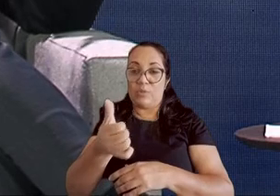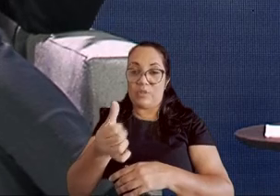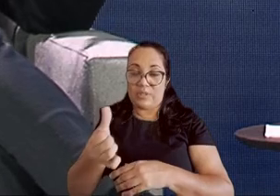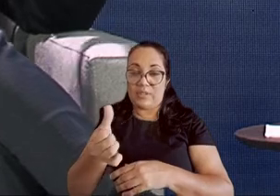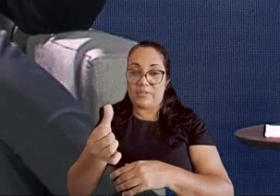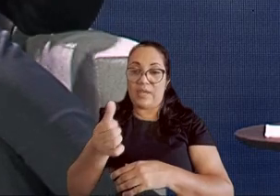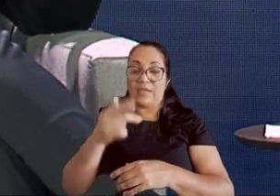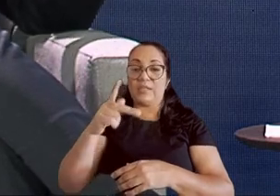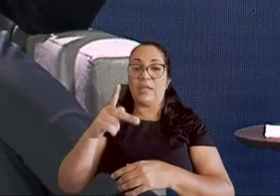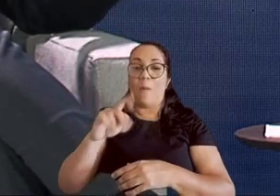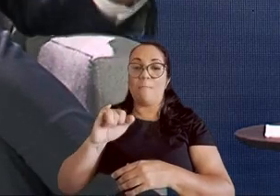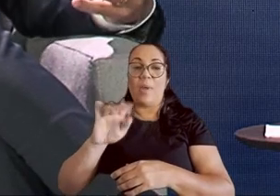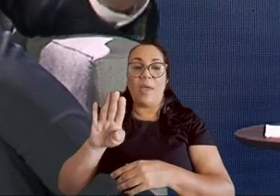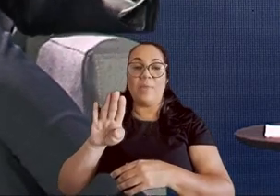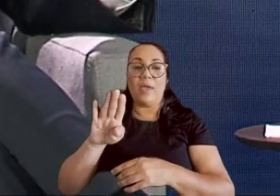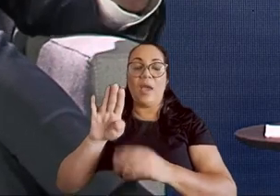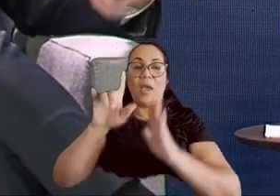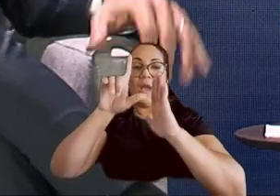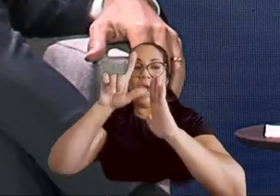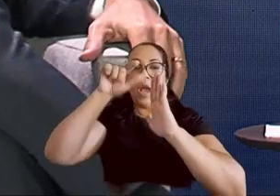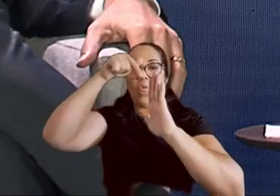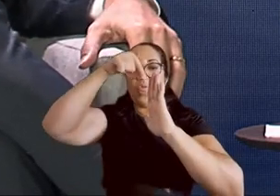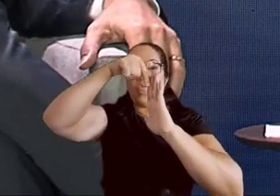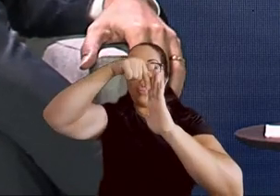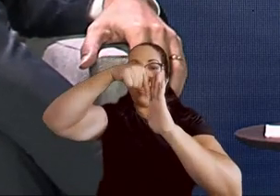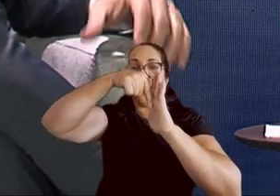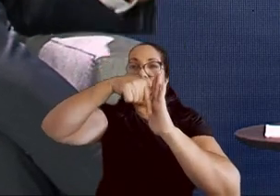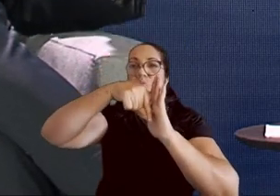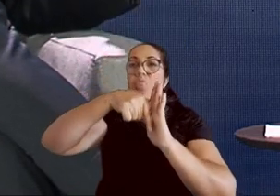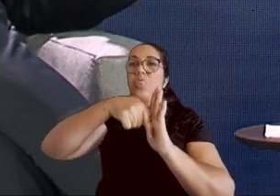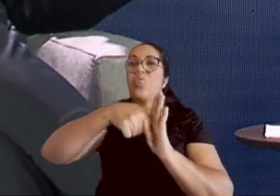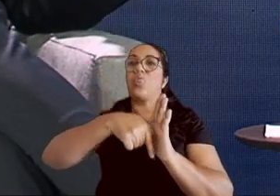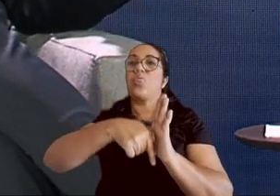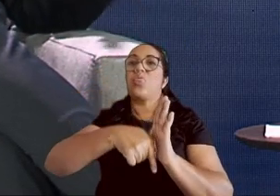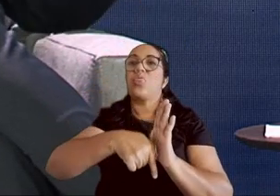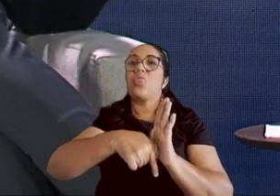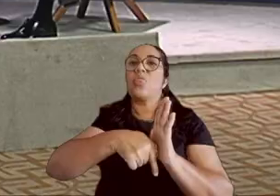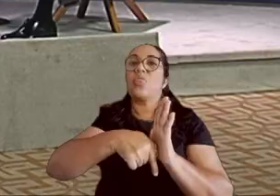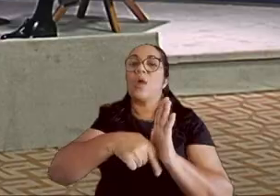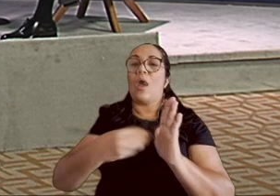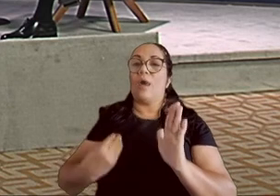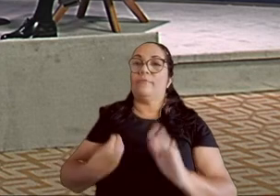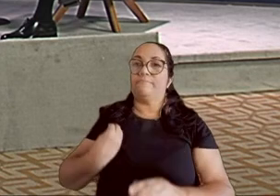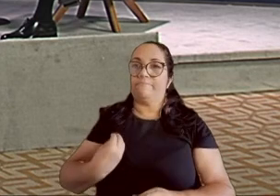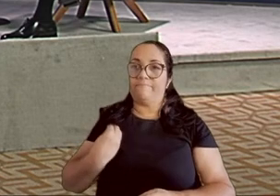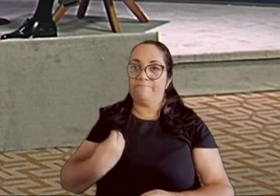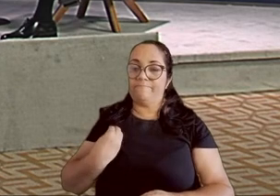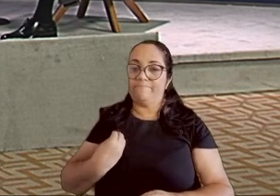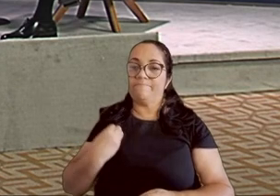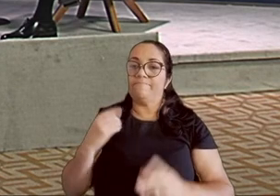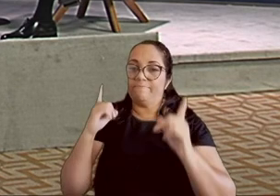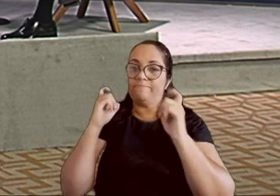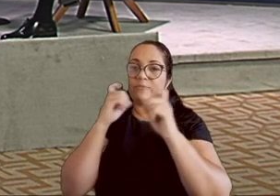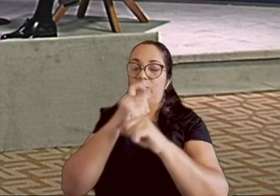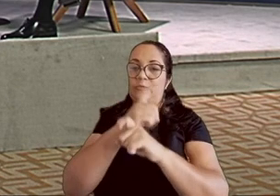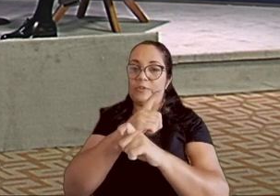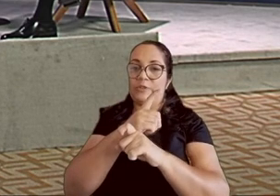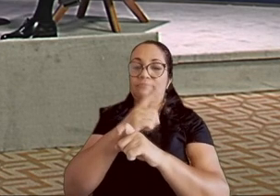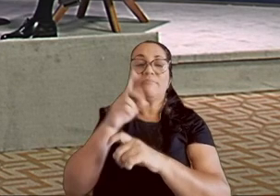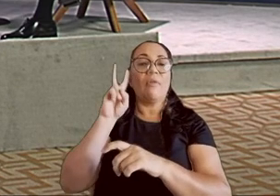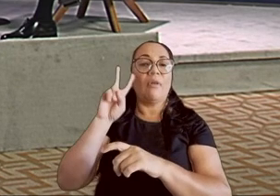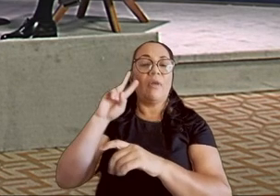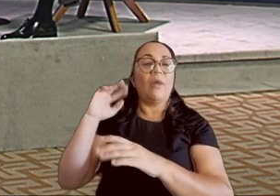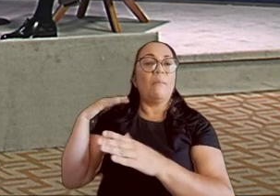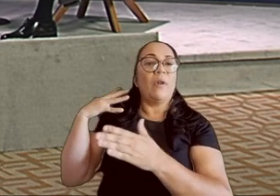10% Realmente a vida ficou muito mais difícil para as empresas na época de lá para cá as empresas não tiveram